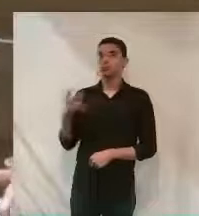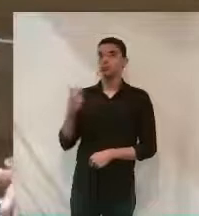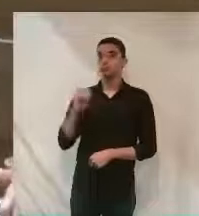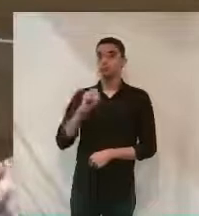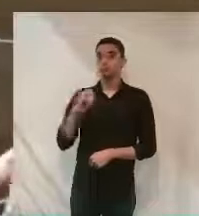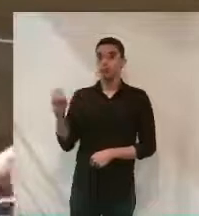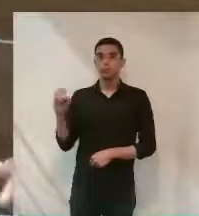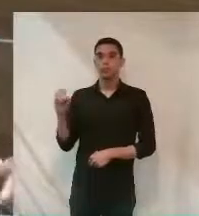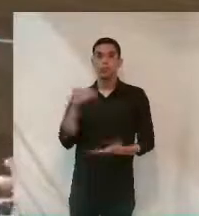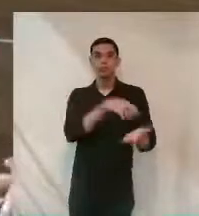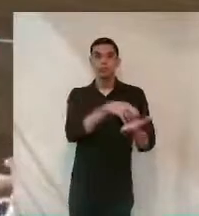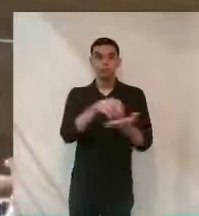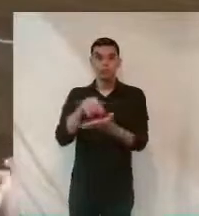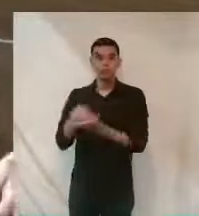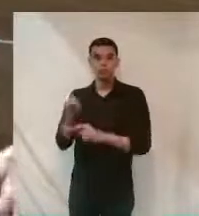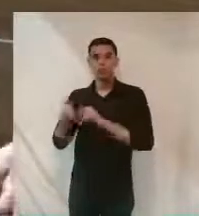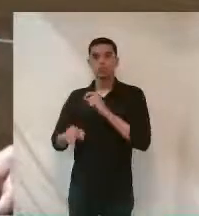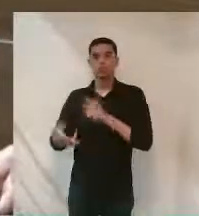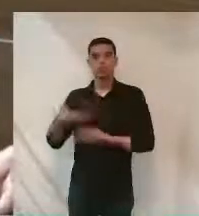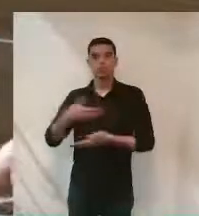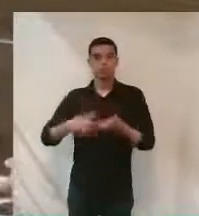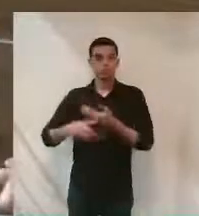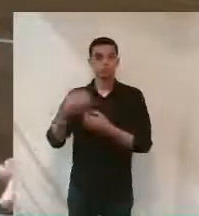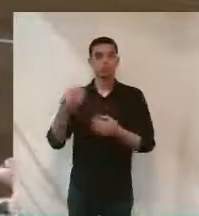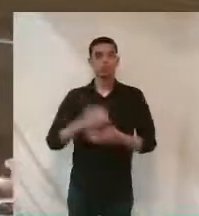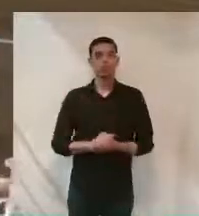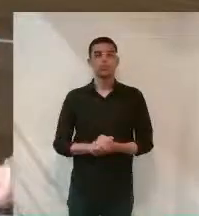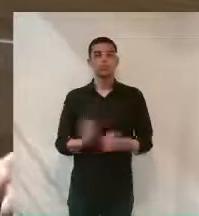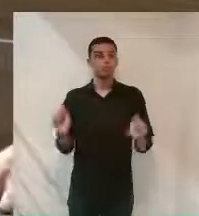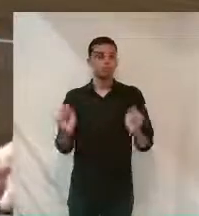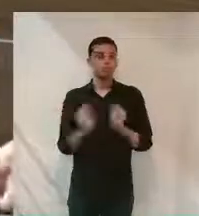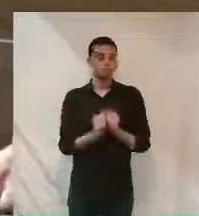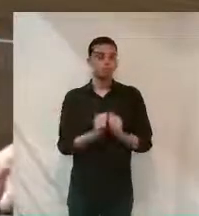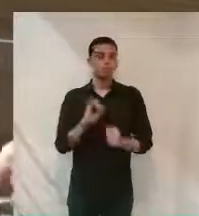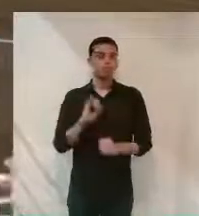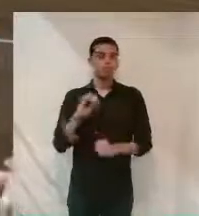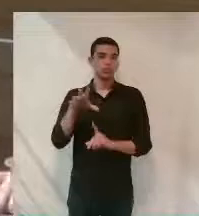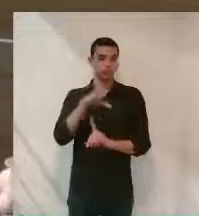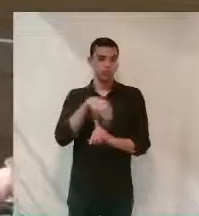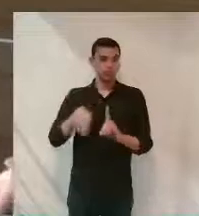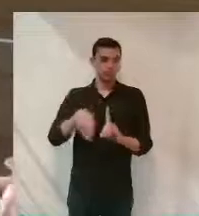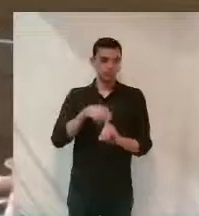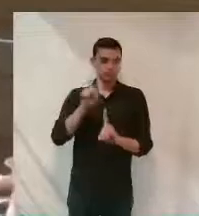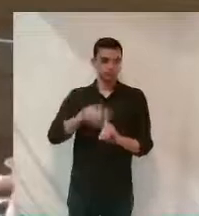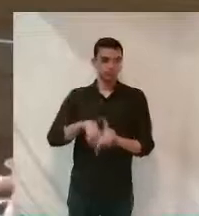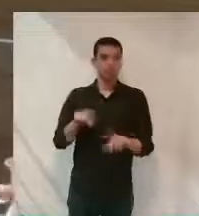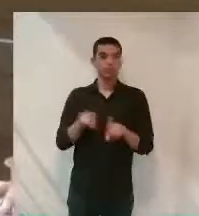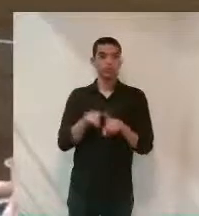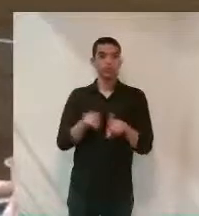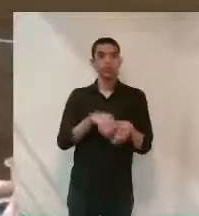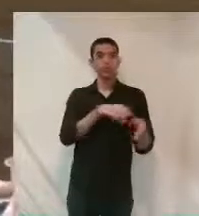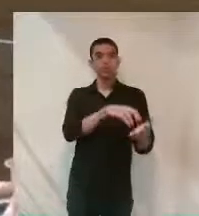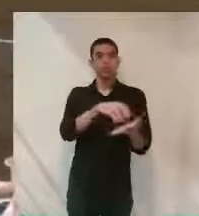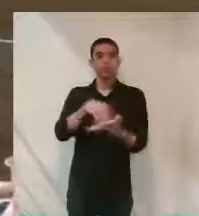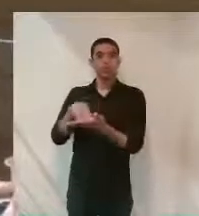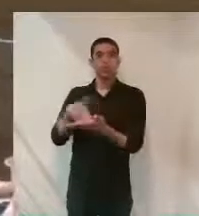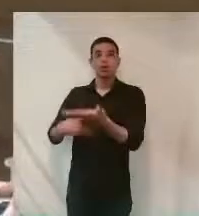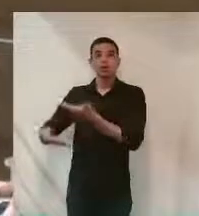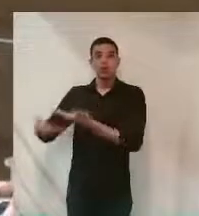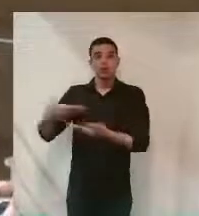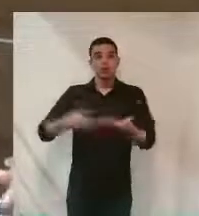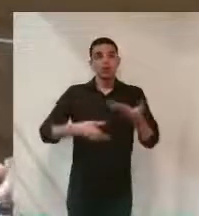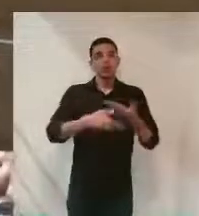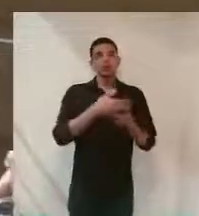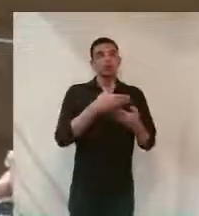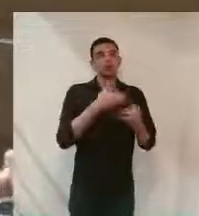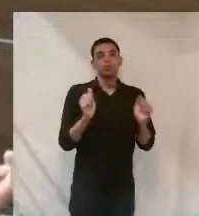do material tem que ser via cooperativa parceira ou via entreposto. E a gente também tem os pontos parceiros, que são em parceria hoje com a